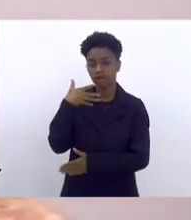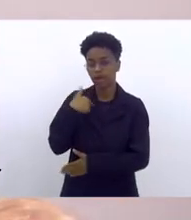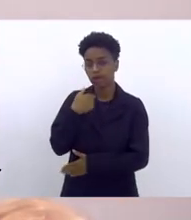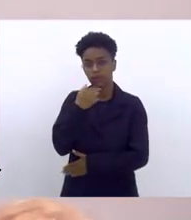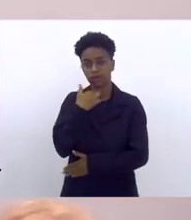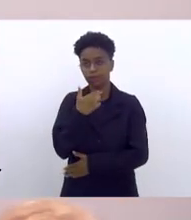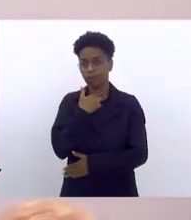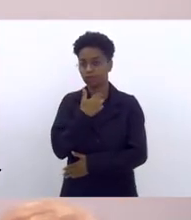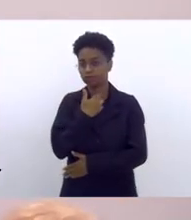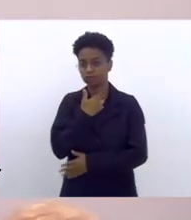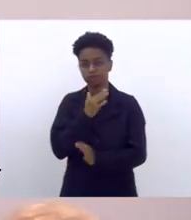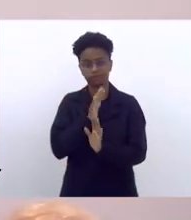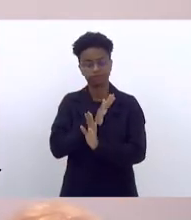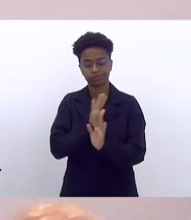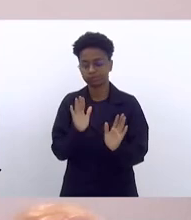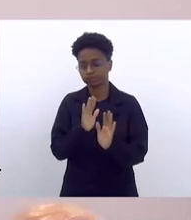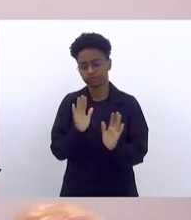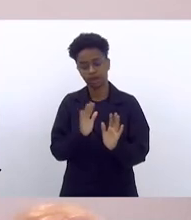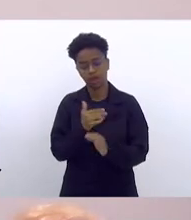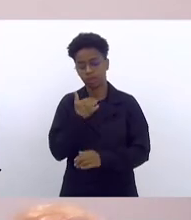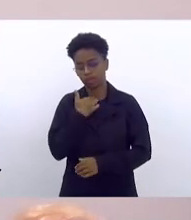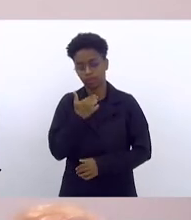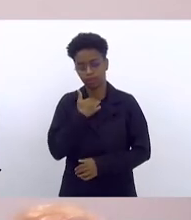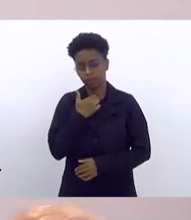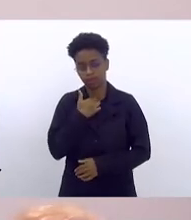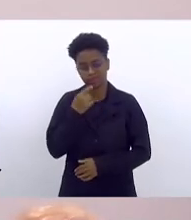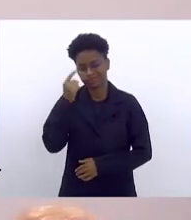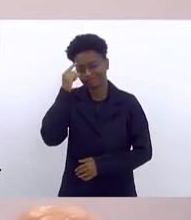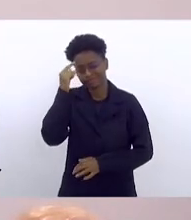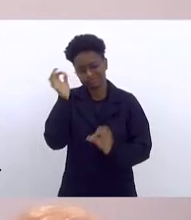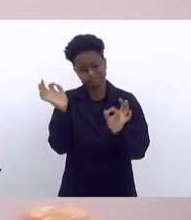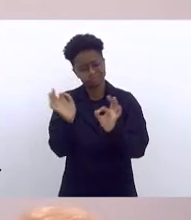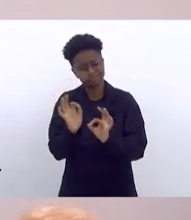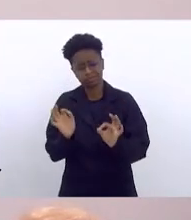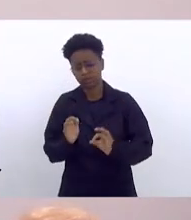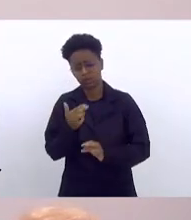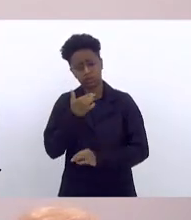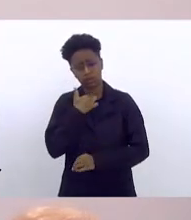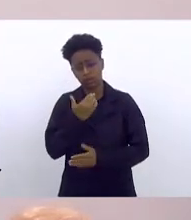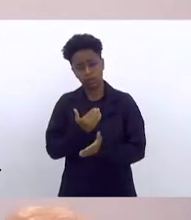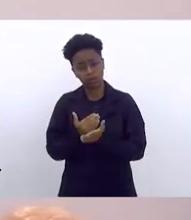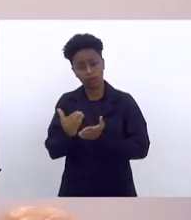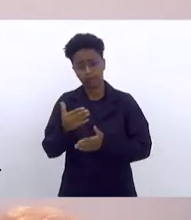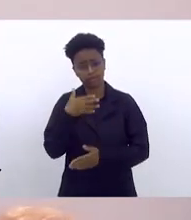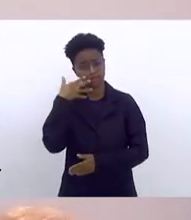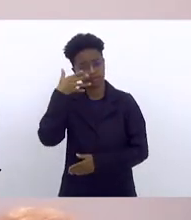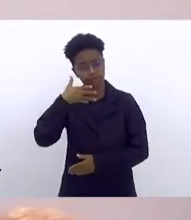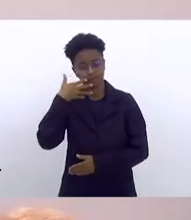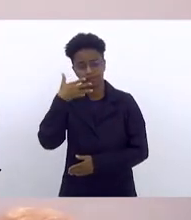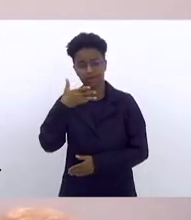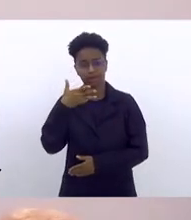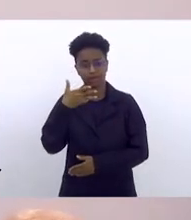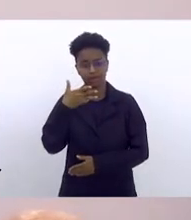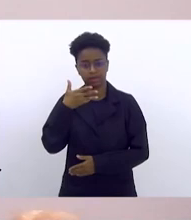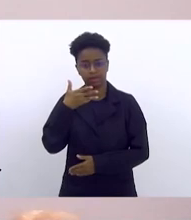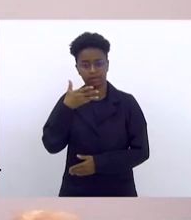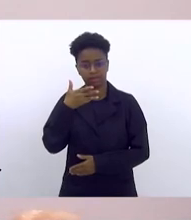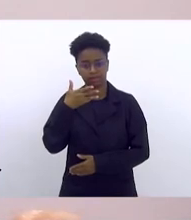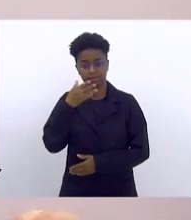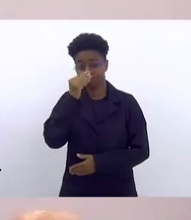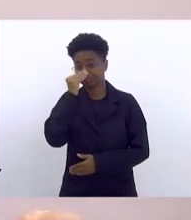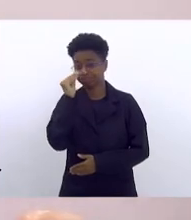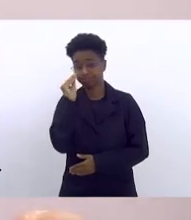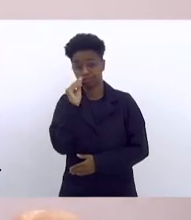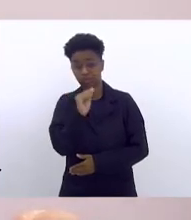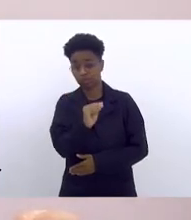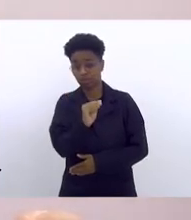de modo algum em hipótese alguma começar essa fala desconsiderando o que